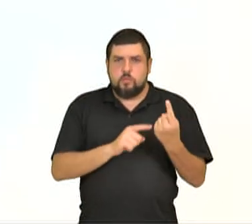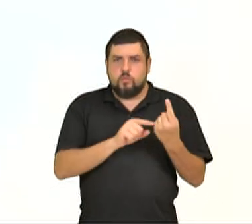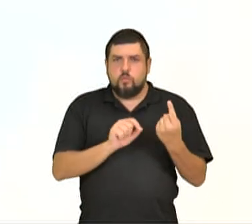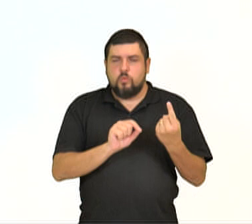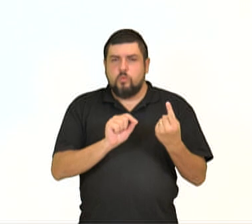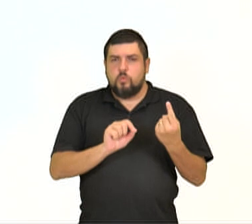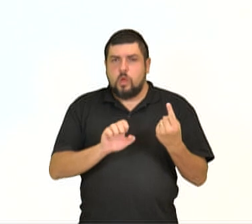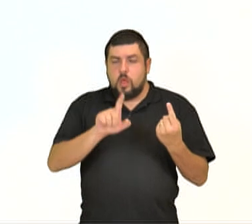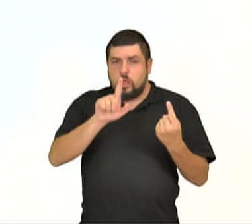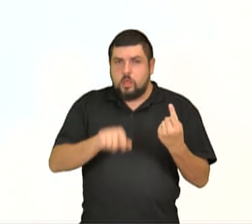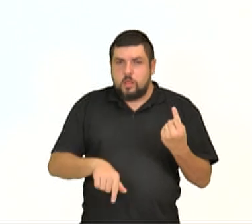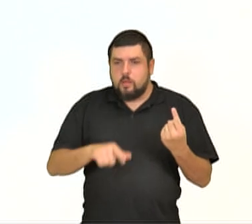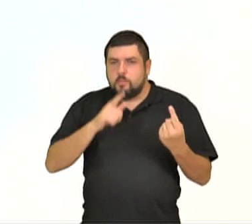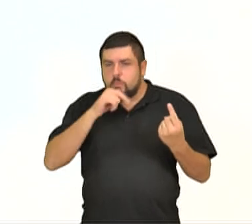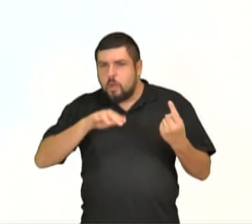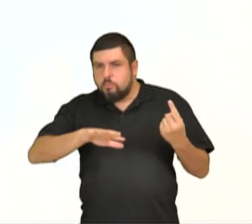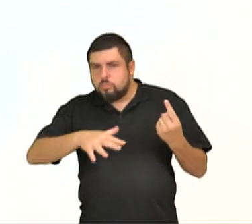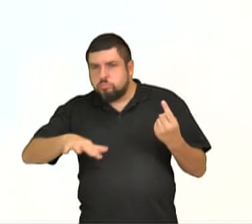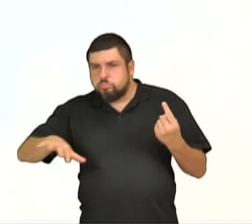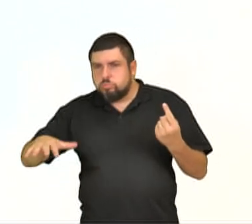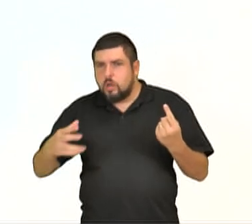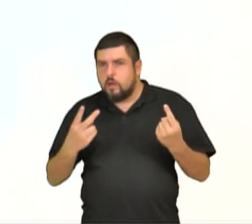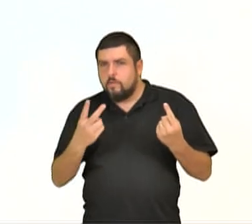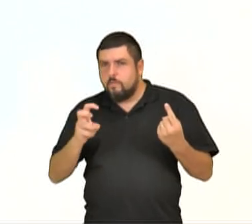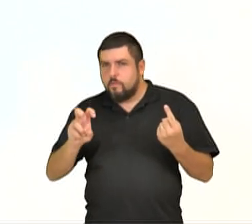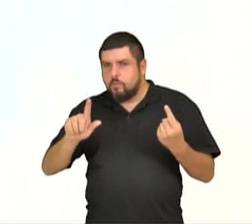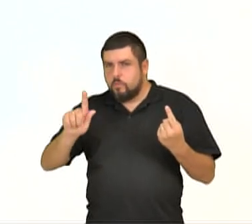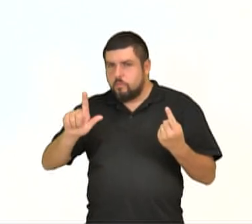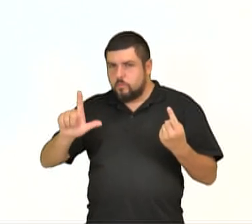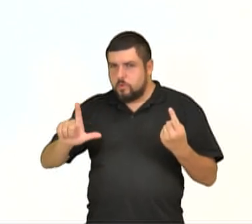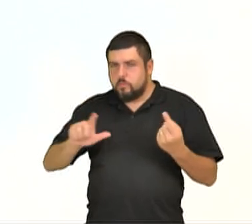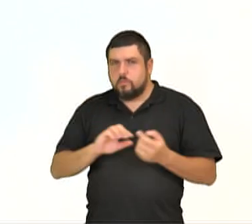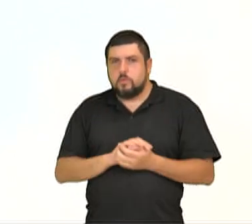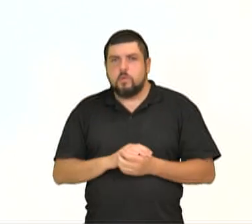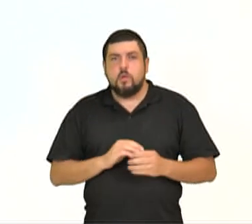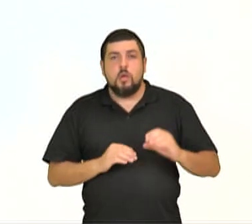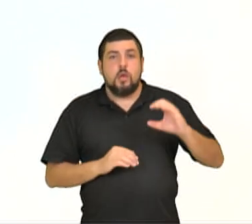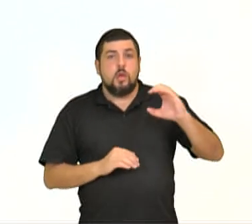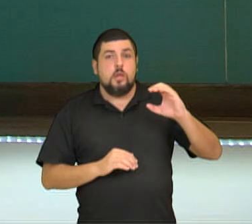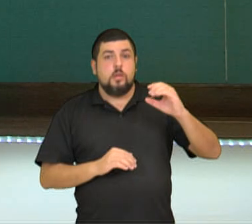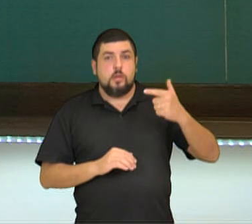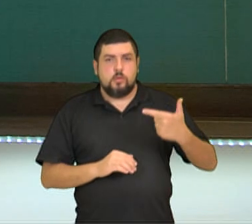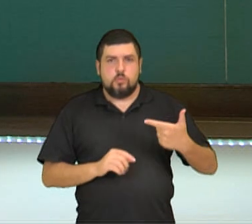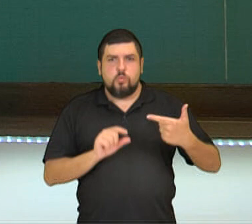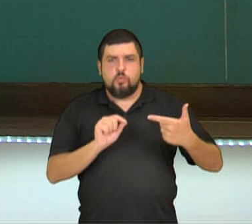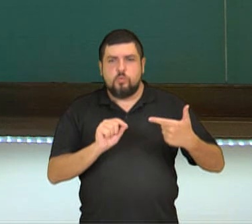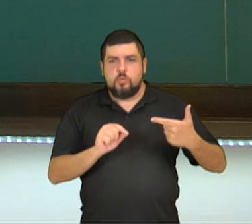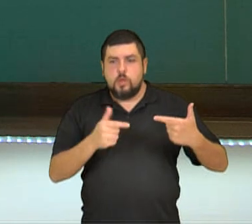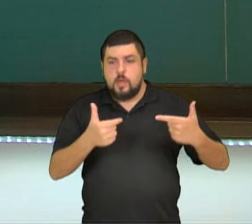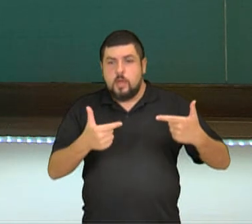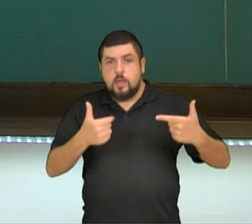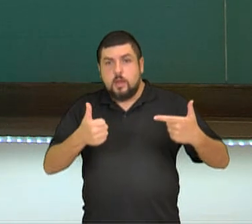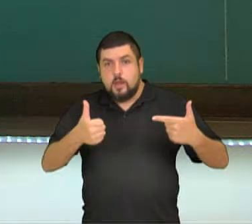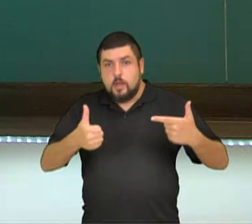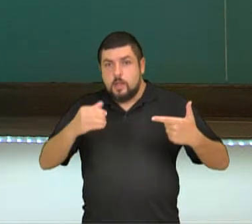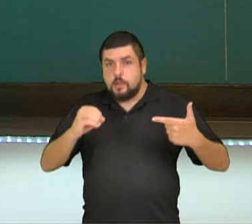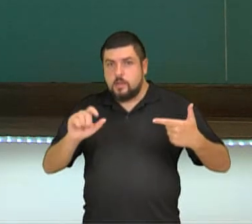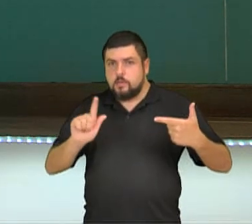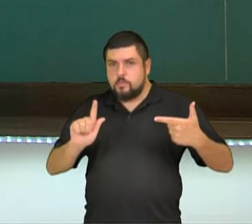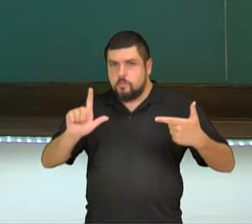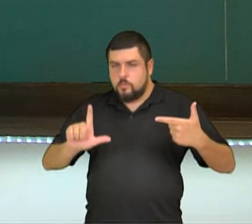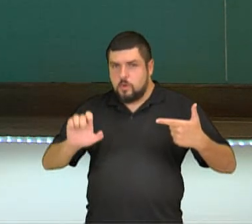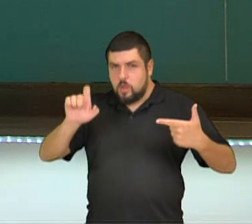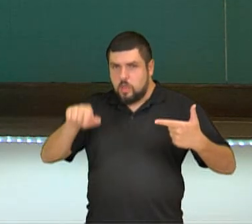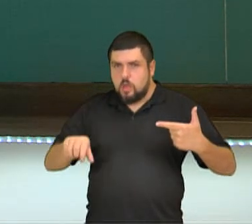mar, que é 25 gramas por litro. O C2, 10 gramas por litro, é a concentração do soro. Eu quero saber qual que é